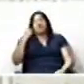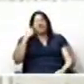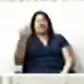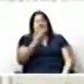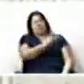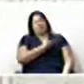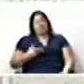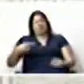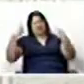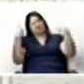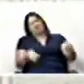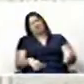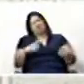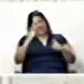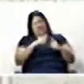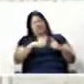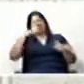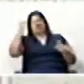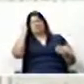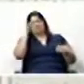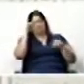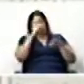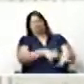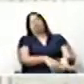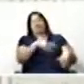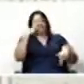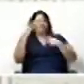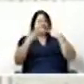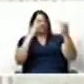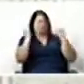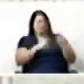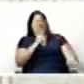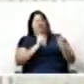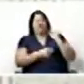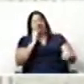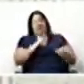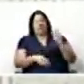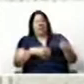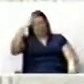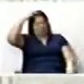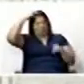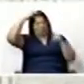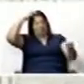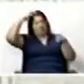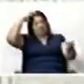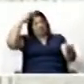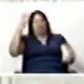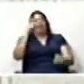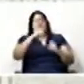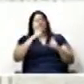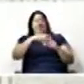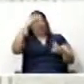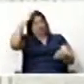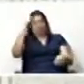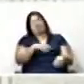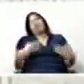demonizar os médicos, colocando nas costas dos médicos a responsabilidade por um sistema de saúde